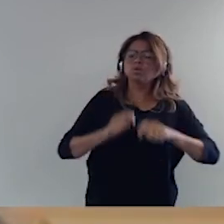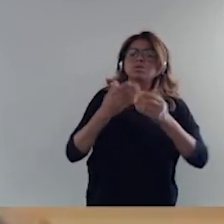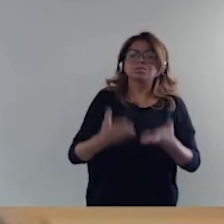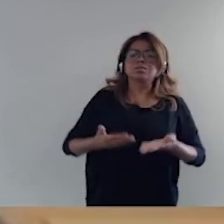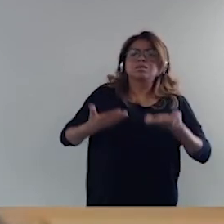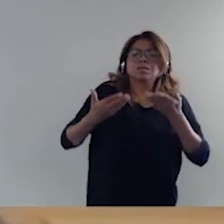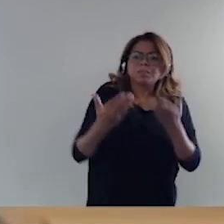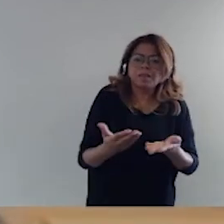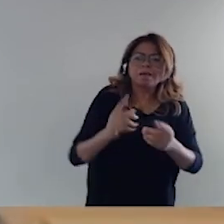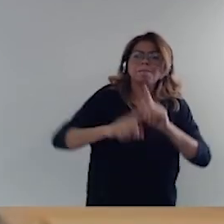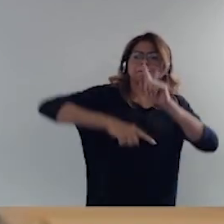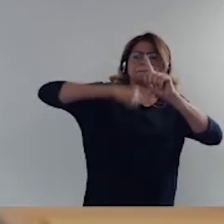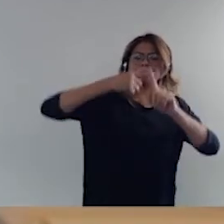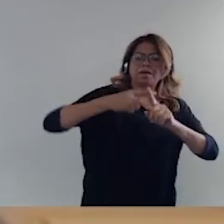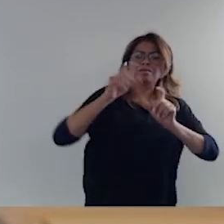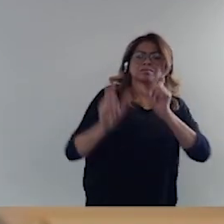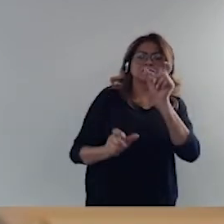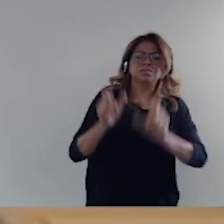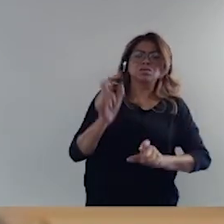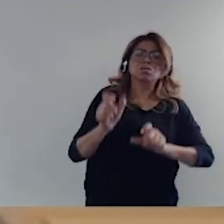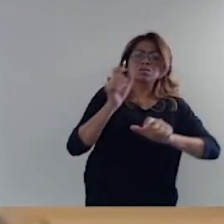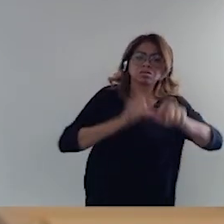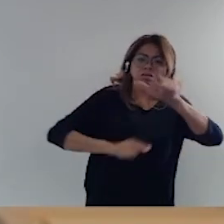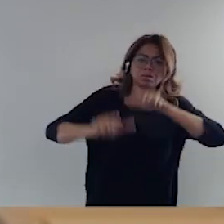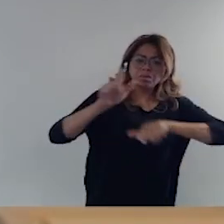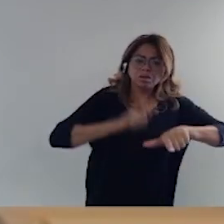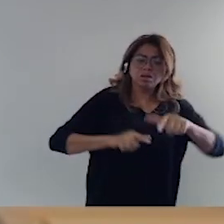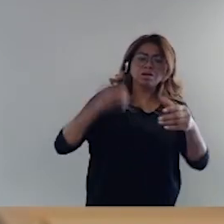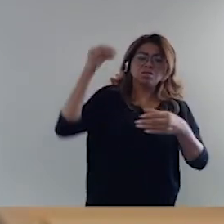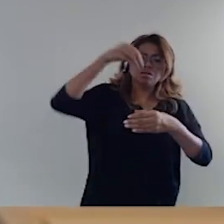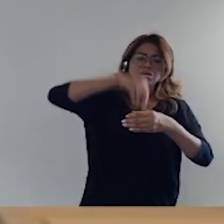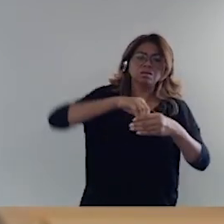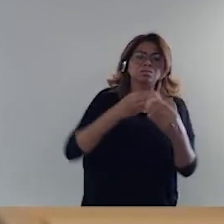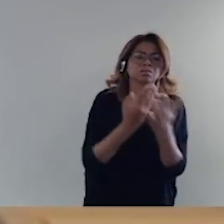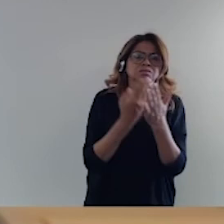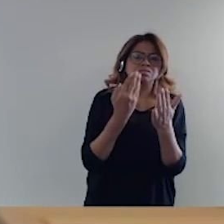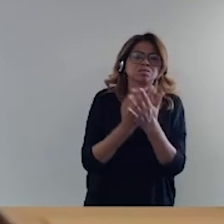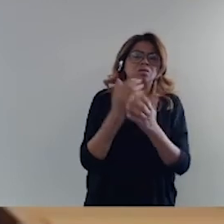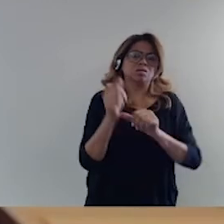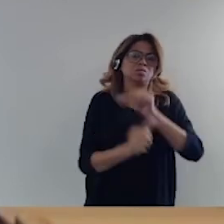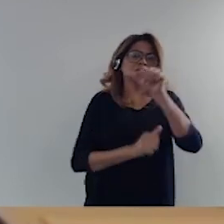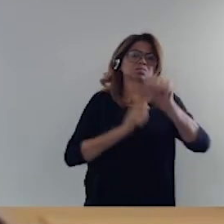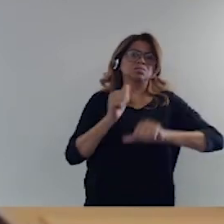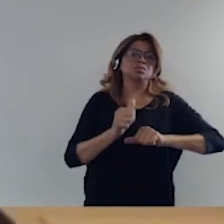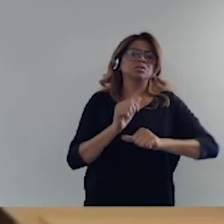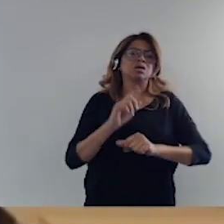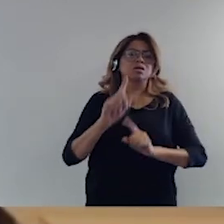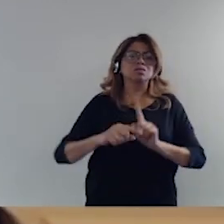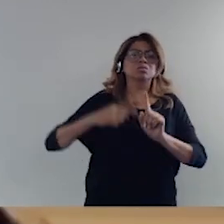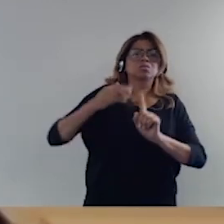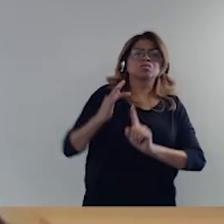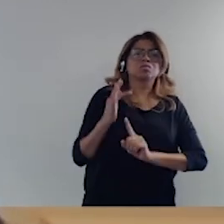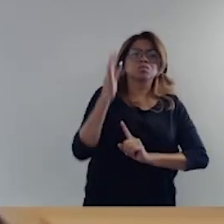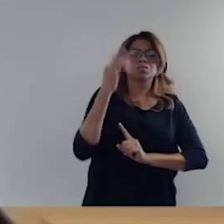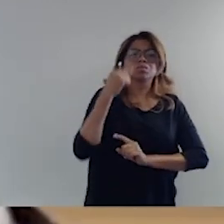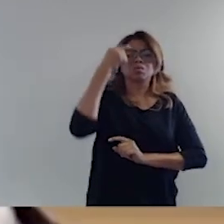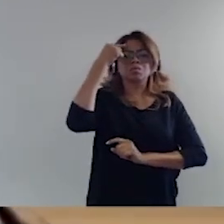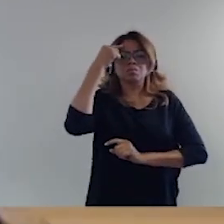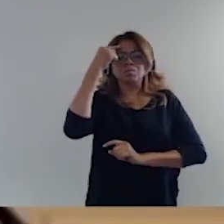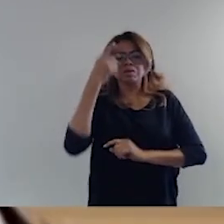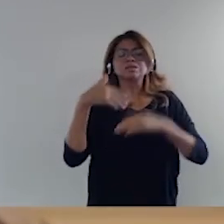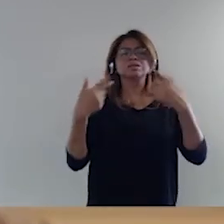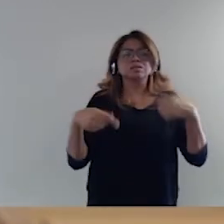menos produtivos e menos pessoas para ajudar a pensar